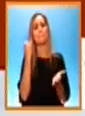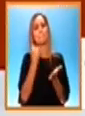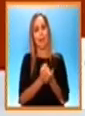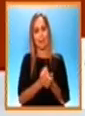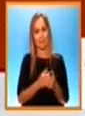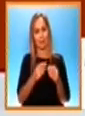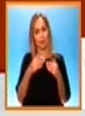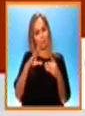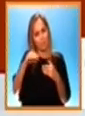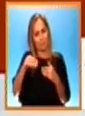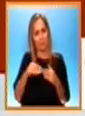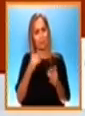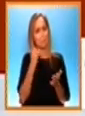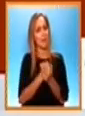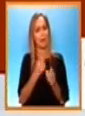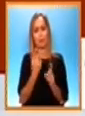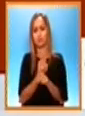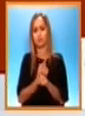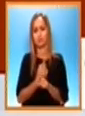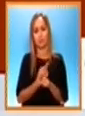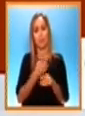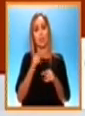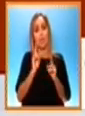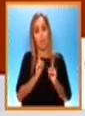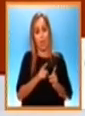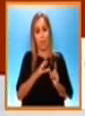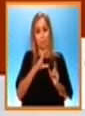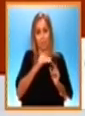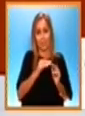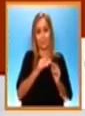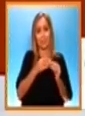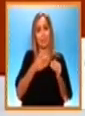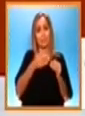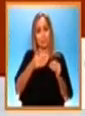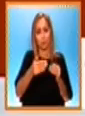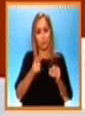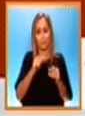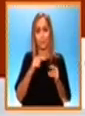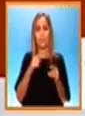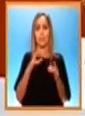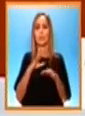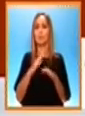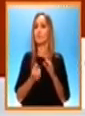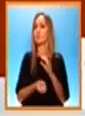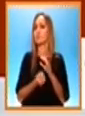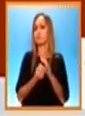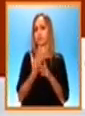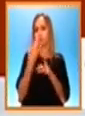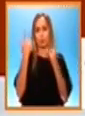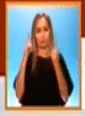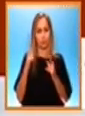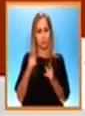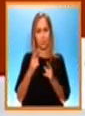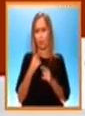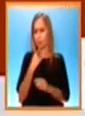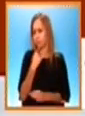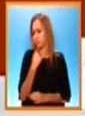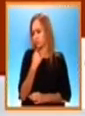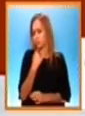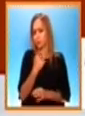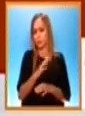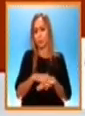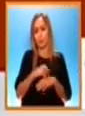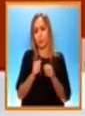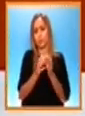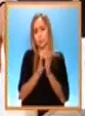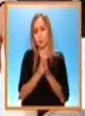as gerações futuras. E não é à toa que é uma época culturalmente e musicalmente riquíssima por causa disso tudo, a